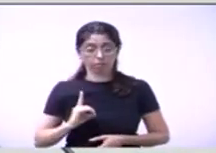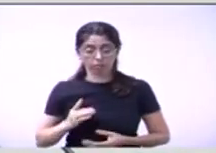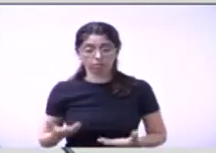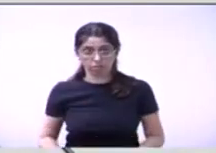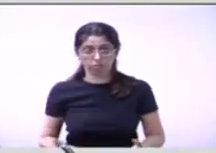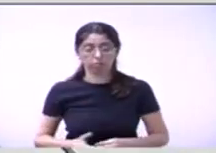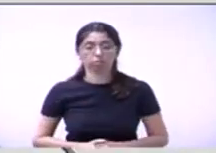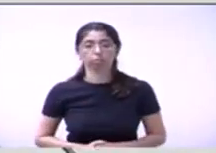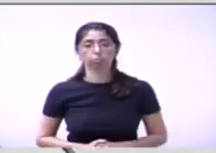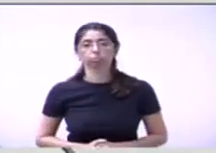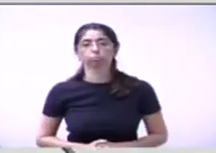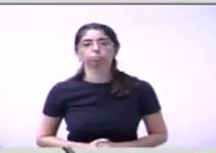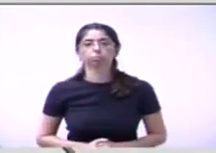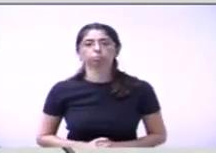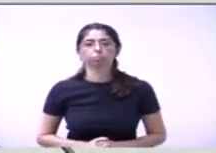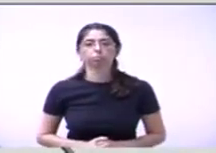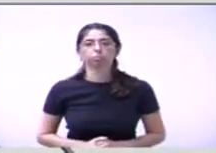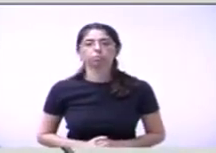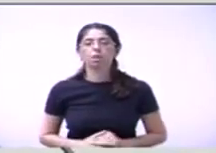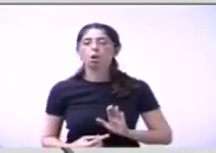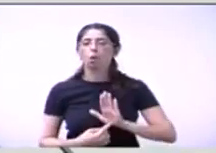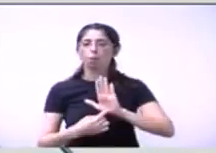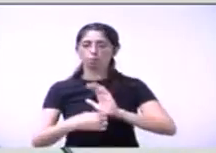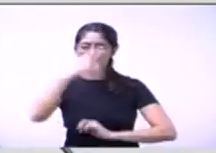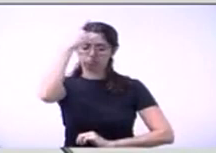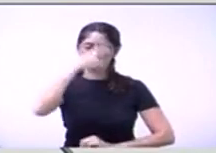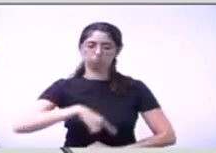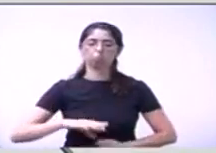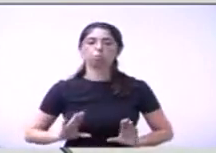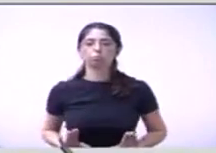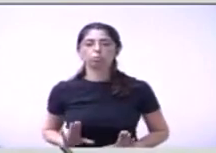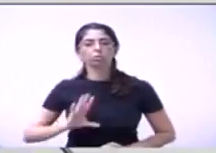especiais, demonstrando seu amor e sua inteligência.